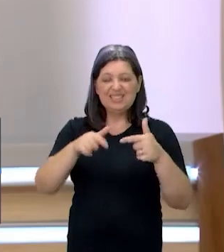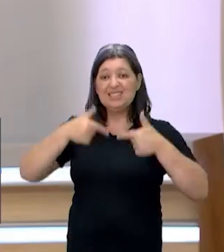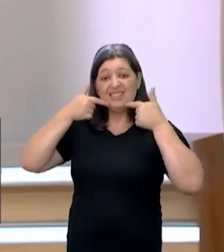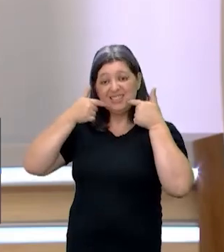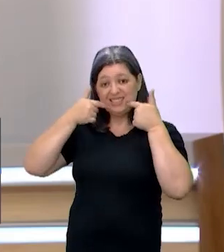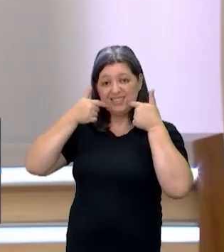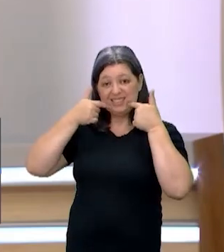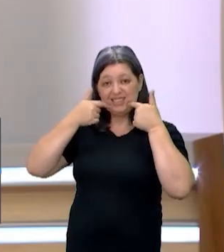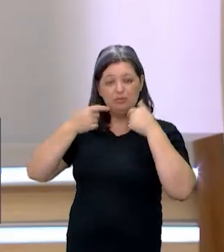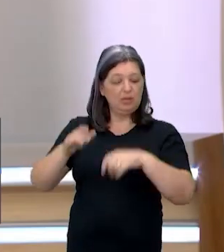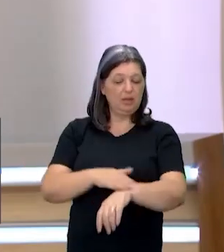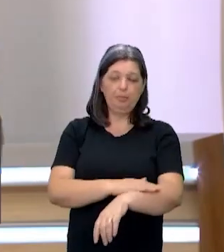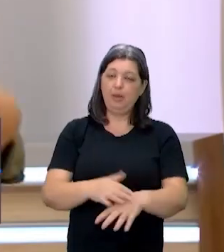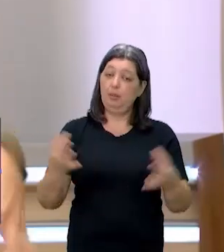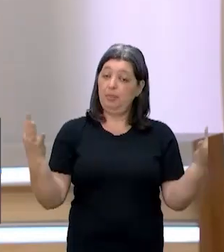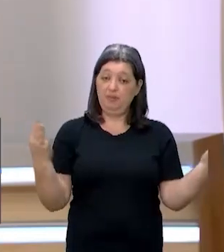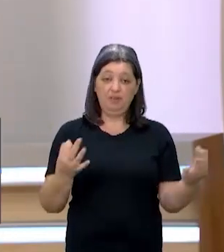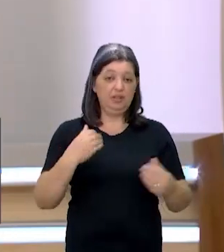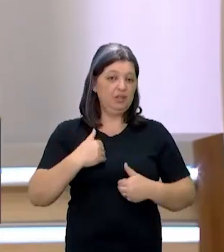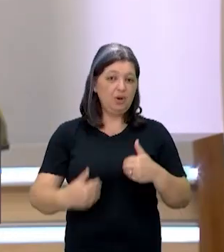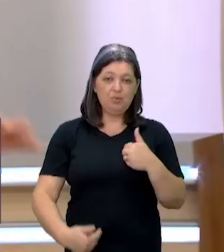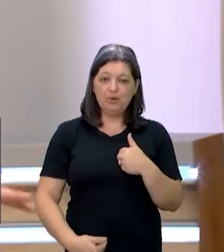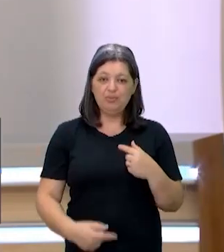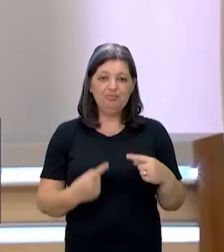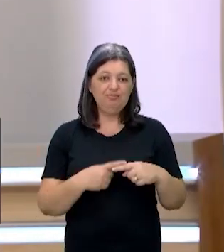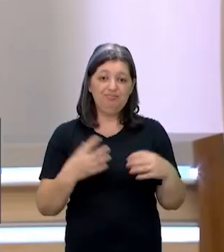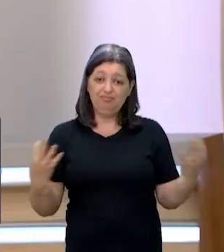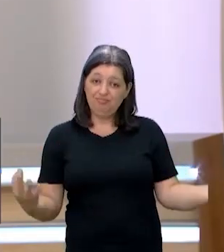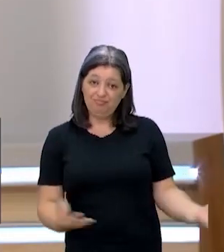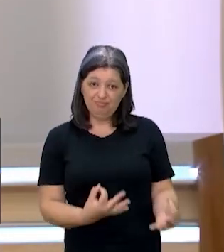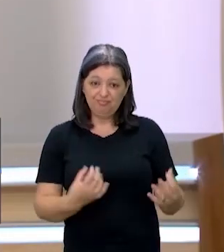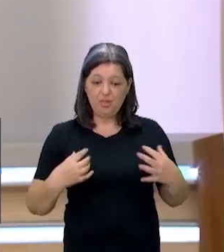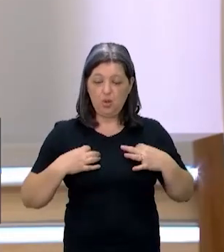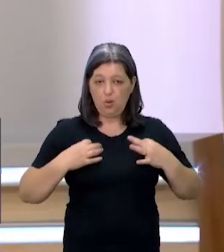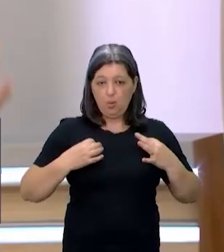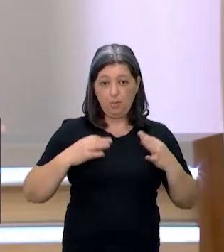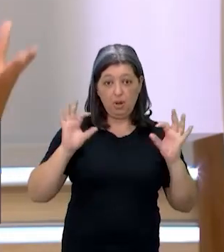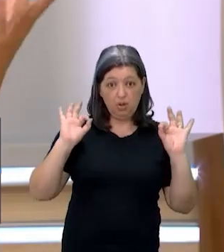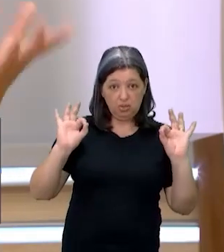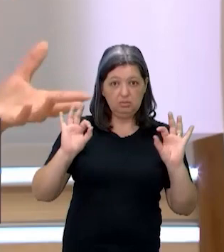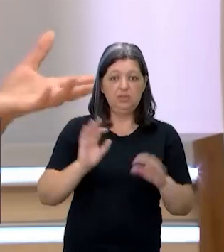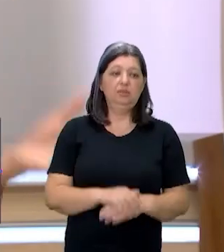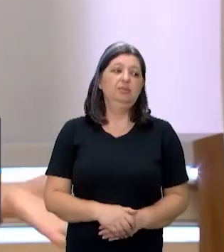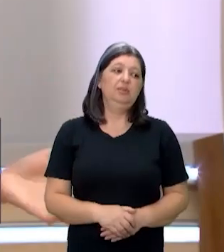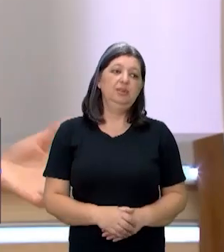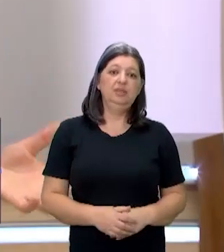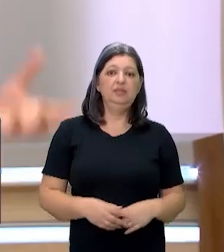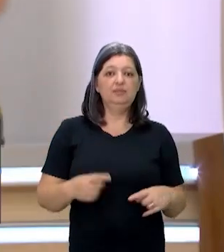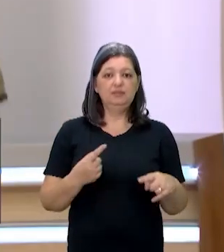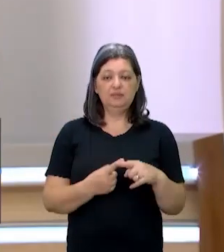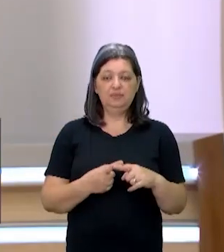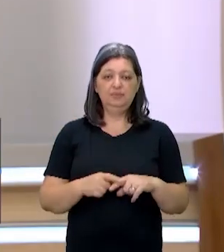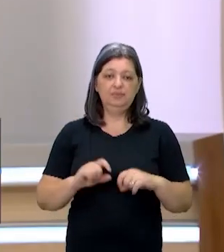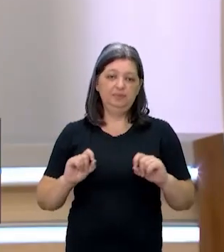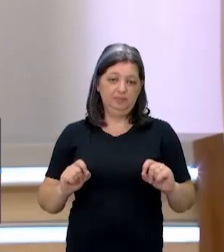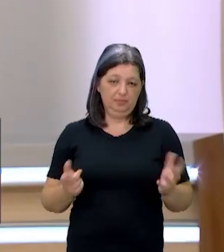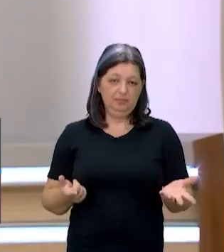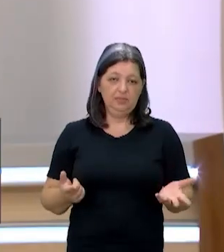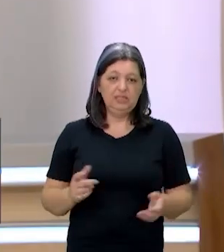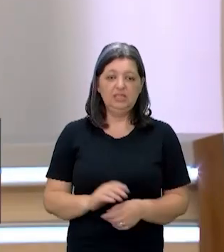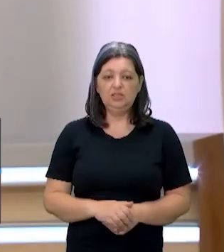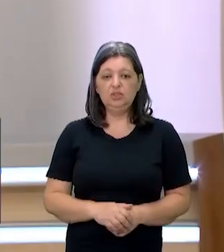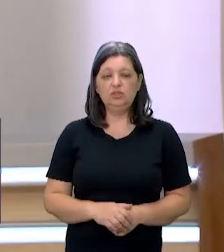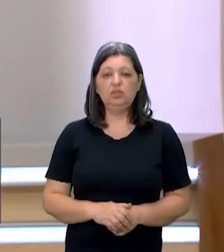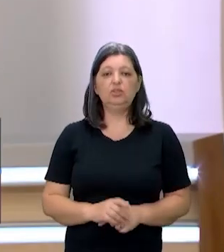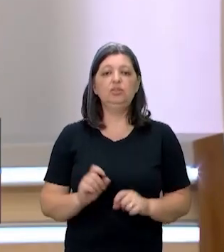todo, tem que estar com a pele perfeita, com o corpo perfeito, com a roupa da moda. Gente, é muita coisa para a gente dar conta. Então, ter que mostrar